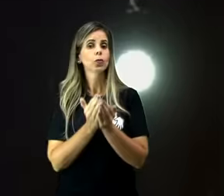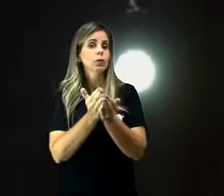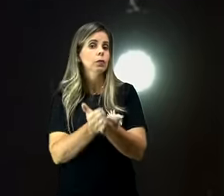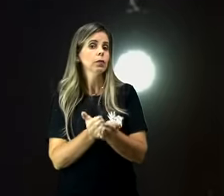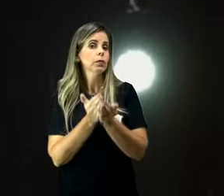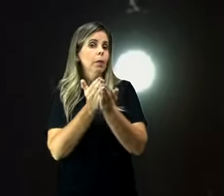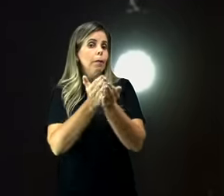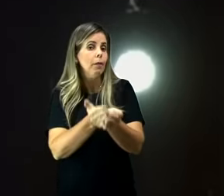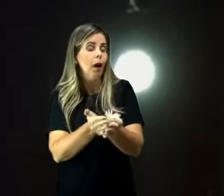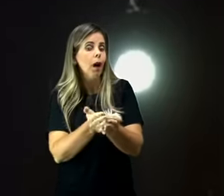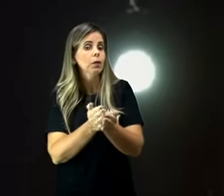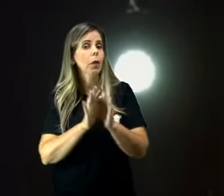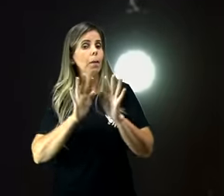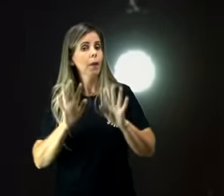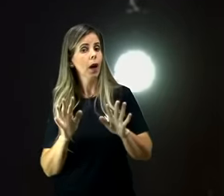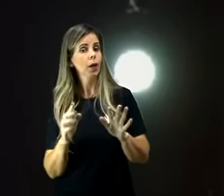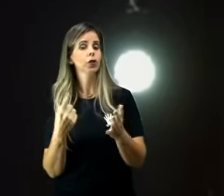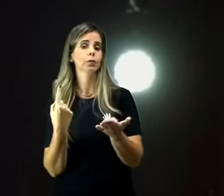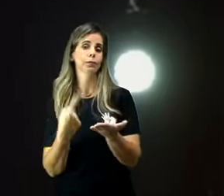iam viver.